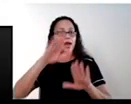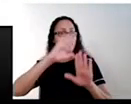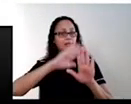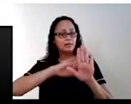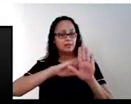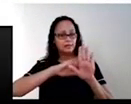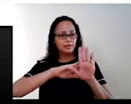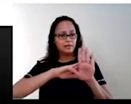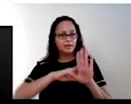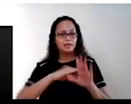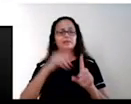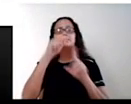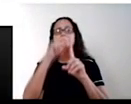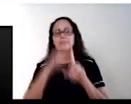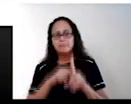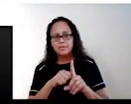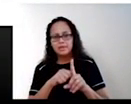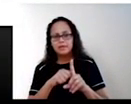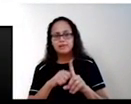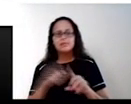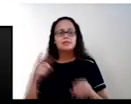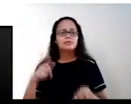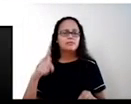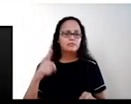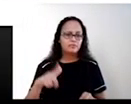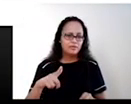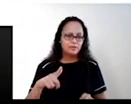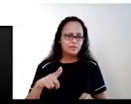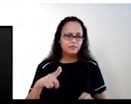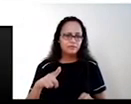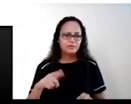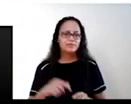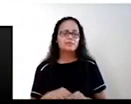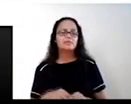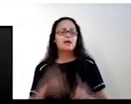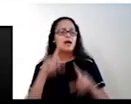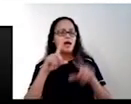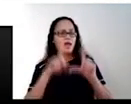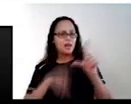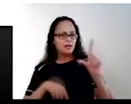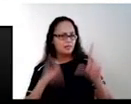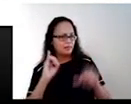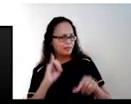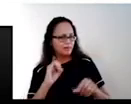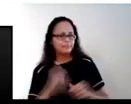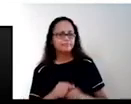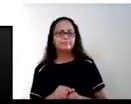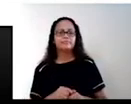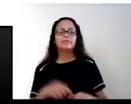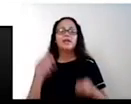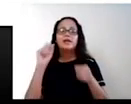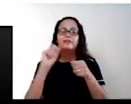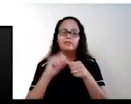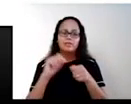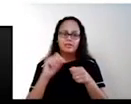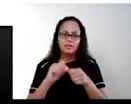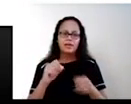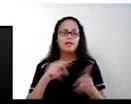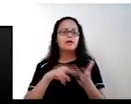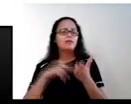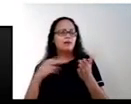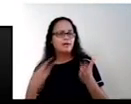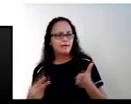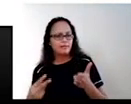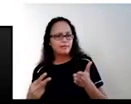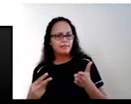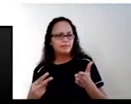mês, vez, né? Colocar esse i onde não tem atrás, mês e vez. Como fizeram, caíram, tocaram,